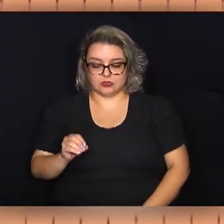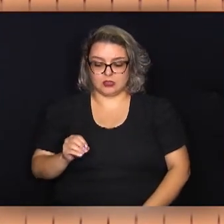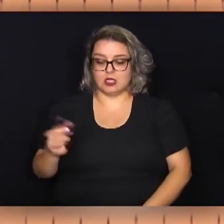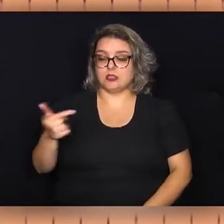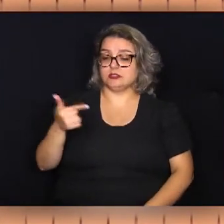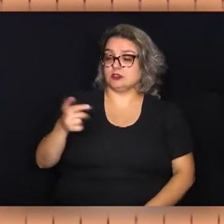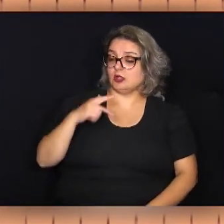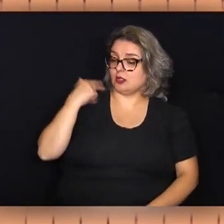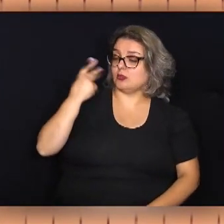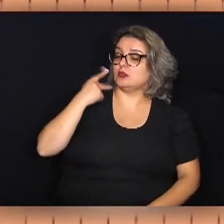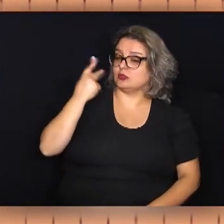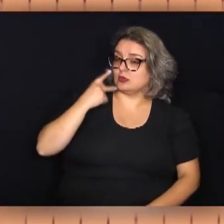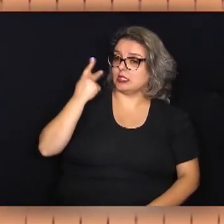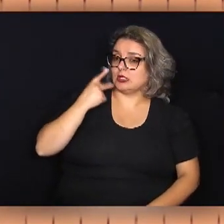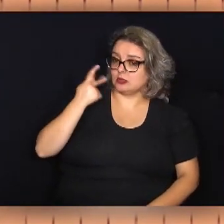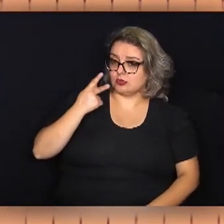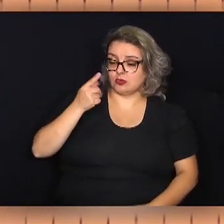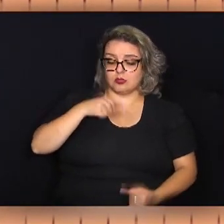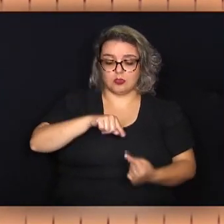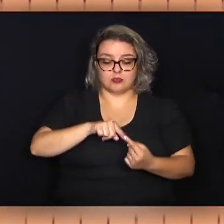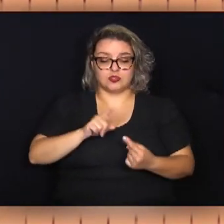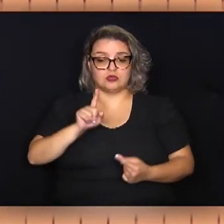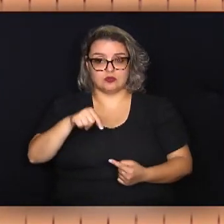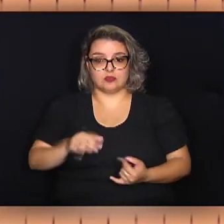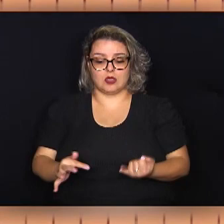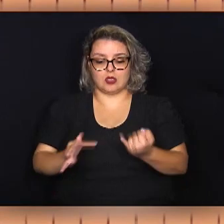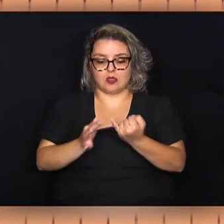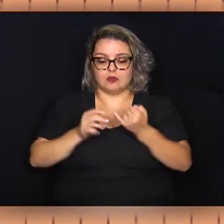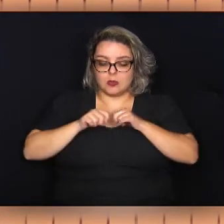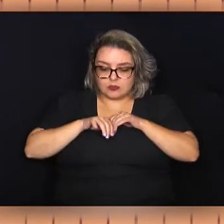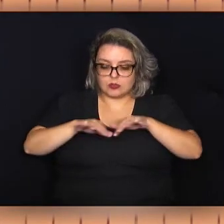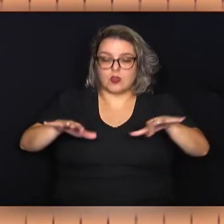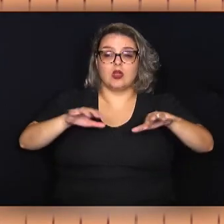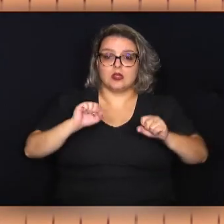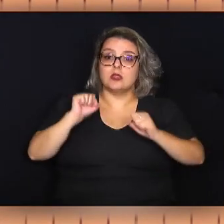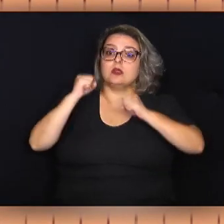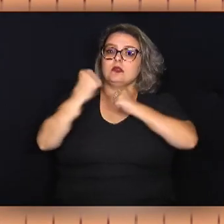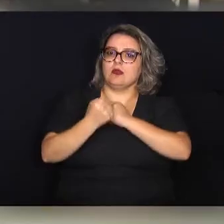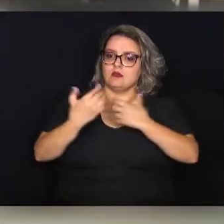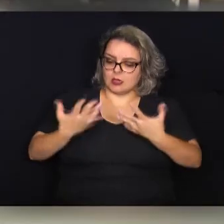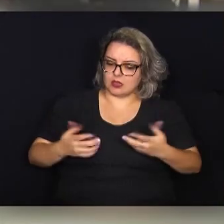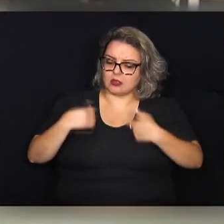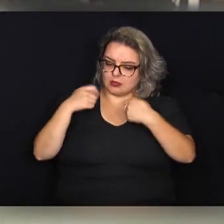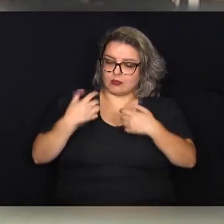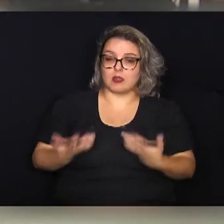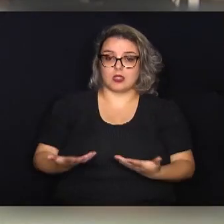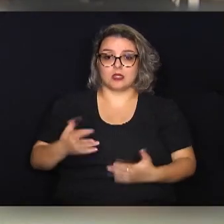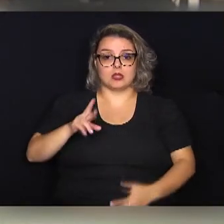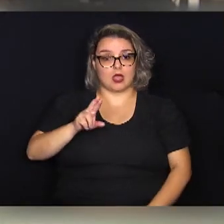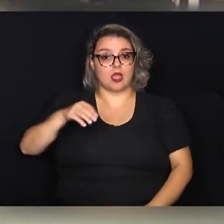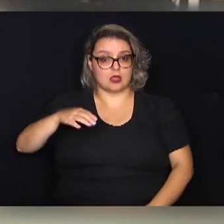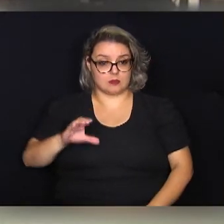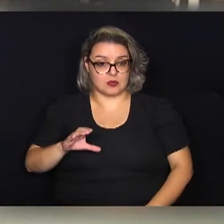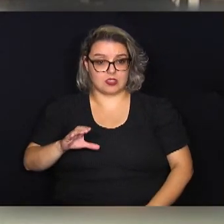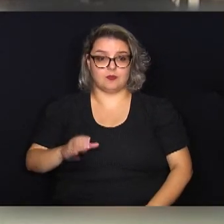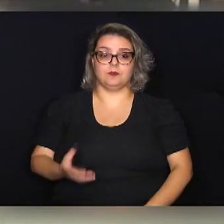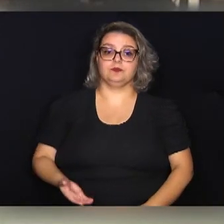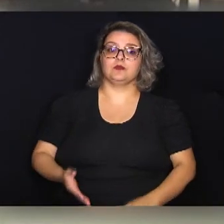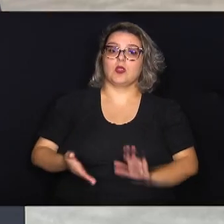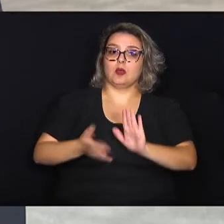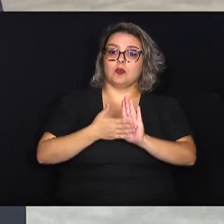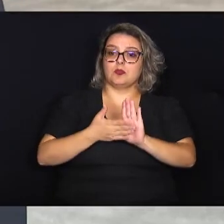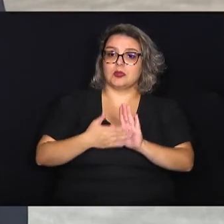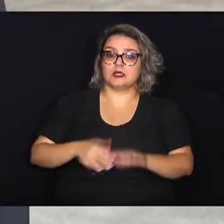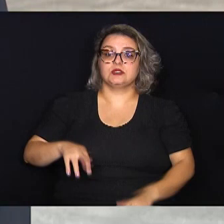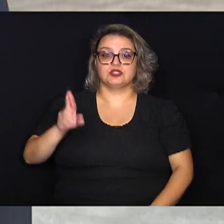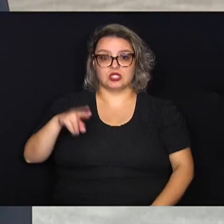parlamentar, o objetivo é defender a expansão do Instituto Federal na região metropolitana de Campinas, através da proposição de medidas para